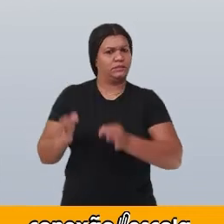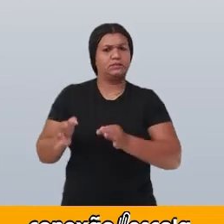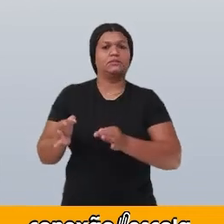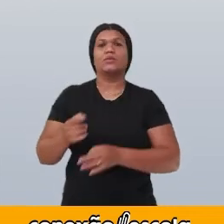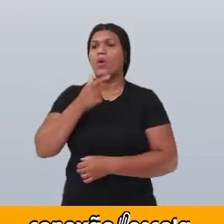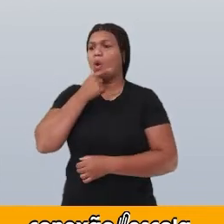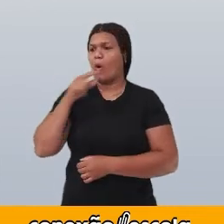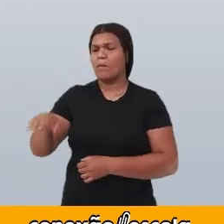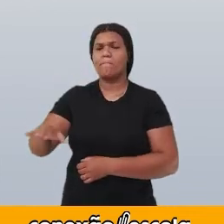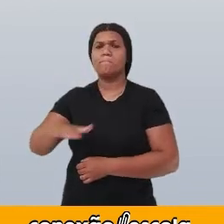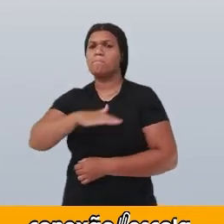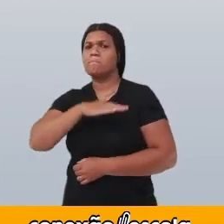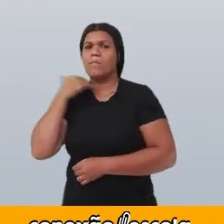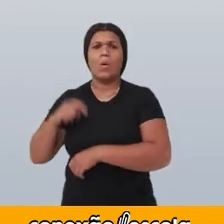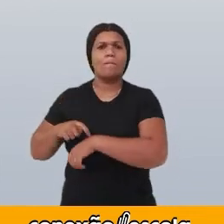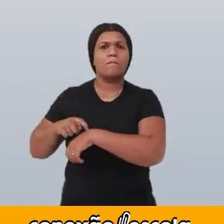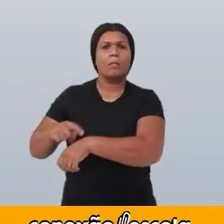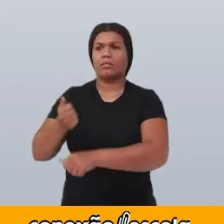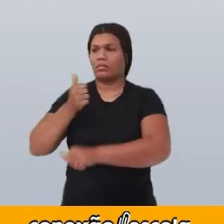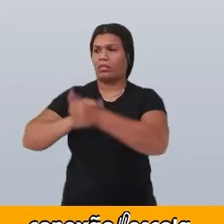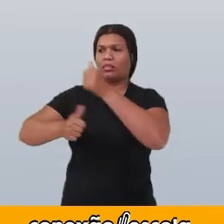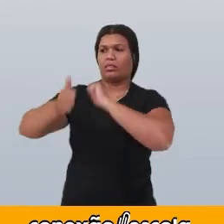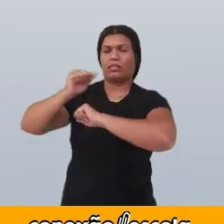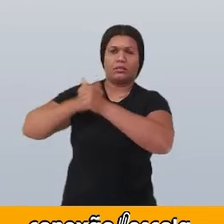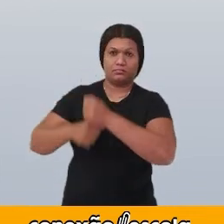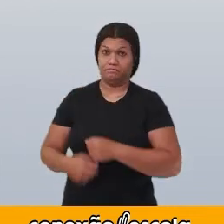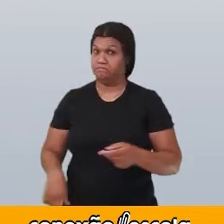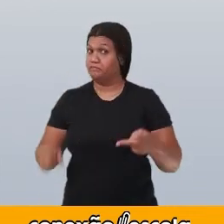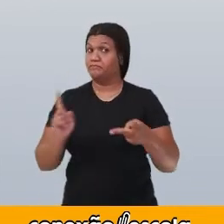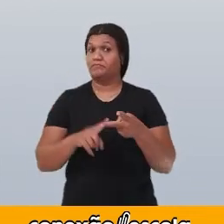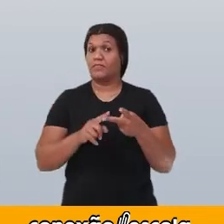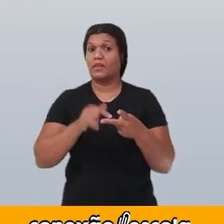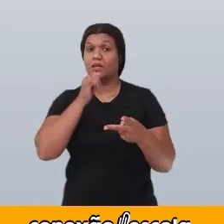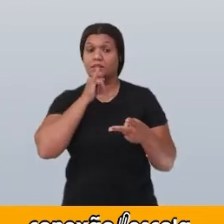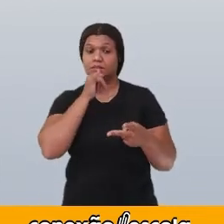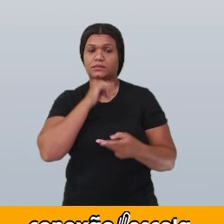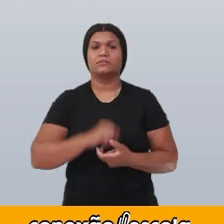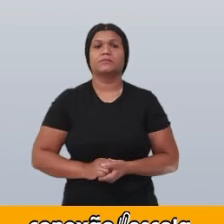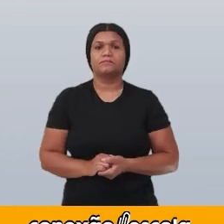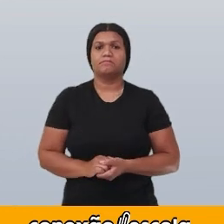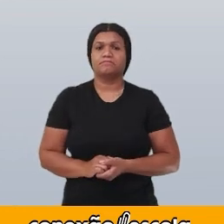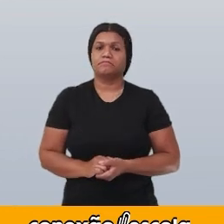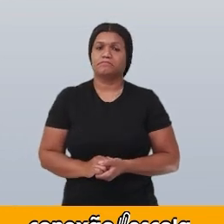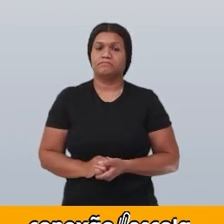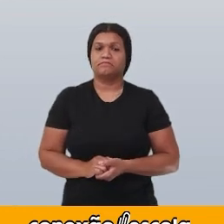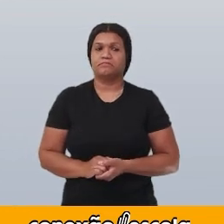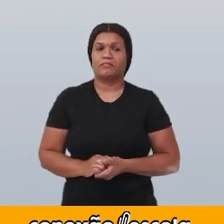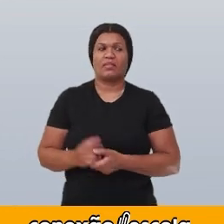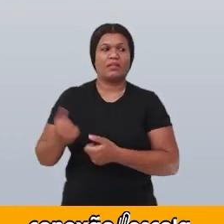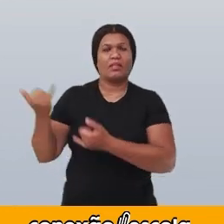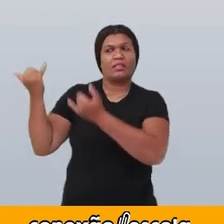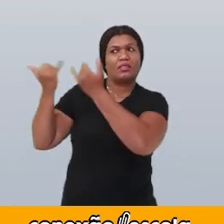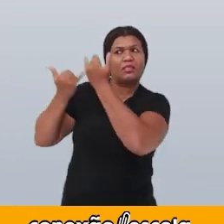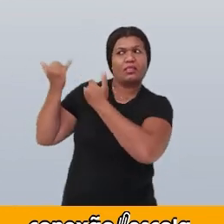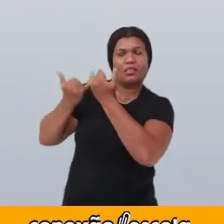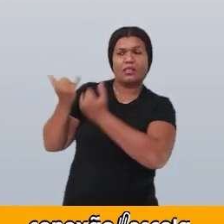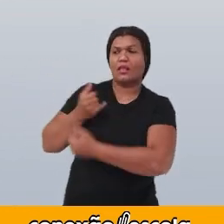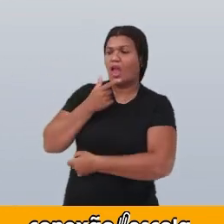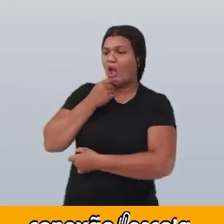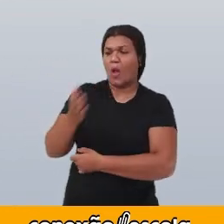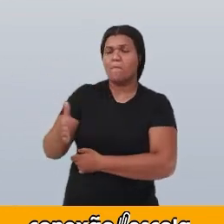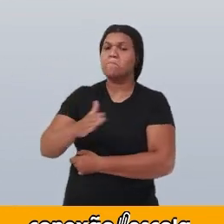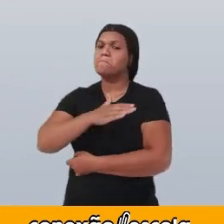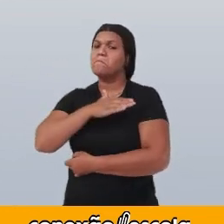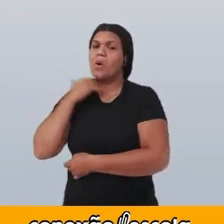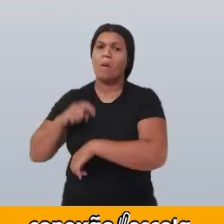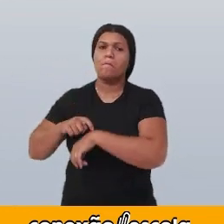morto durante bebedeira. O próximo exemplo diz: dizem que um homem foi morto